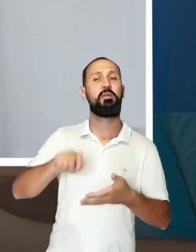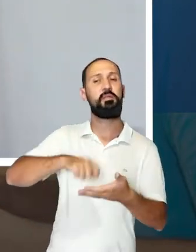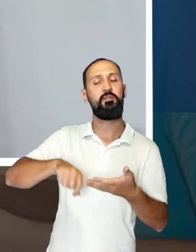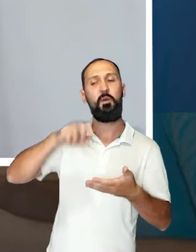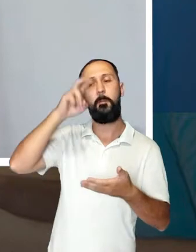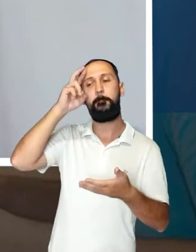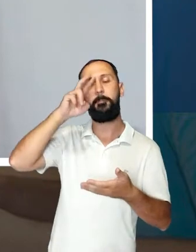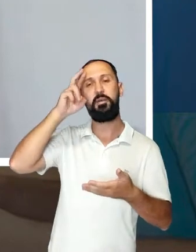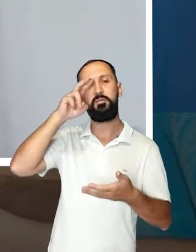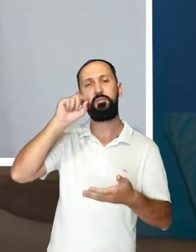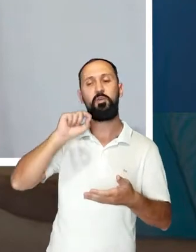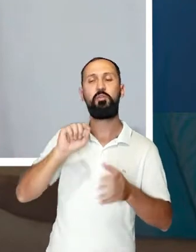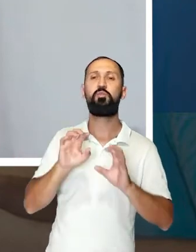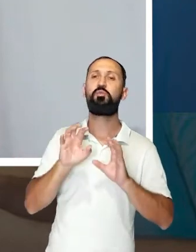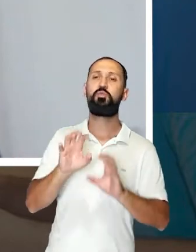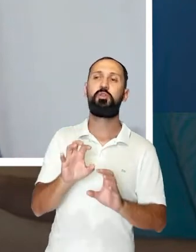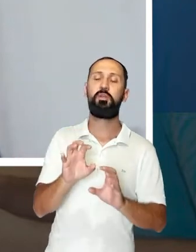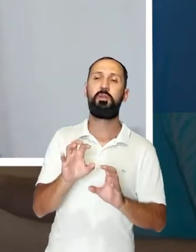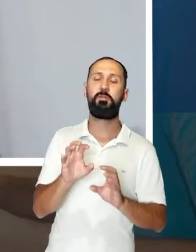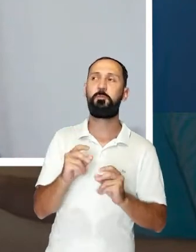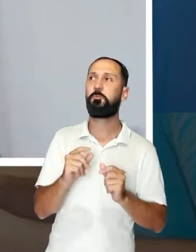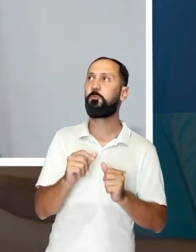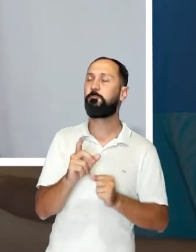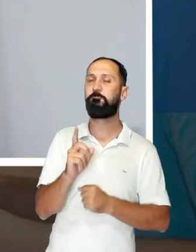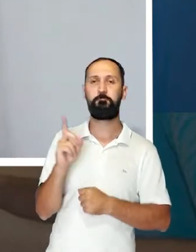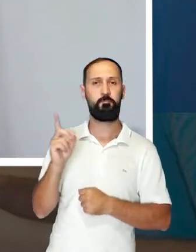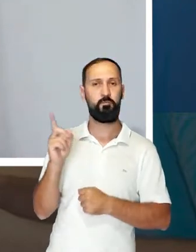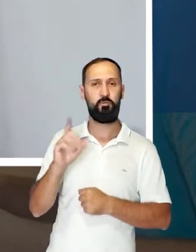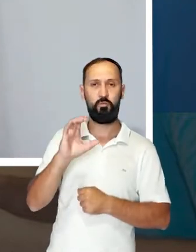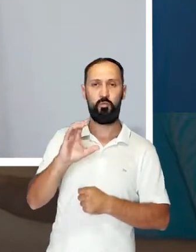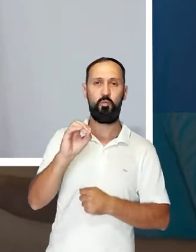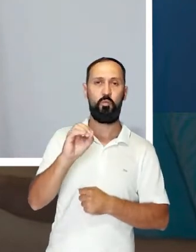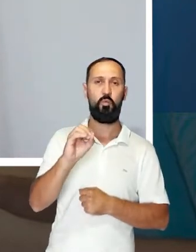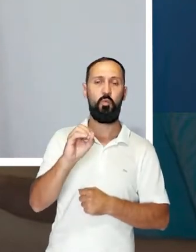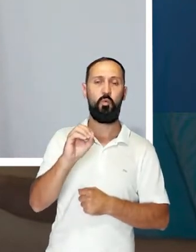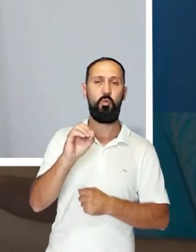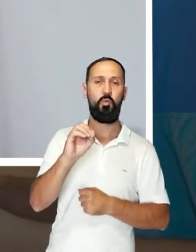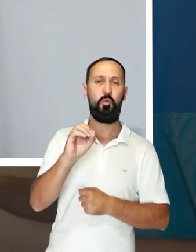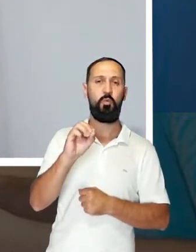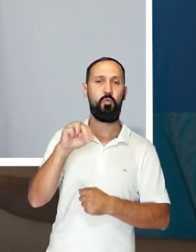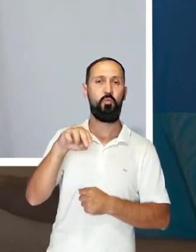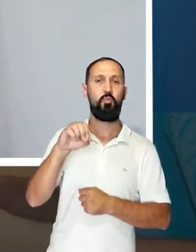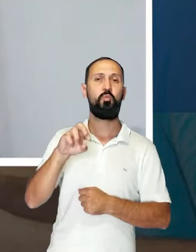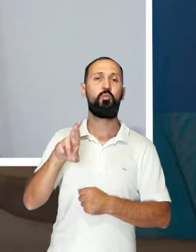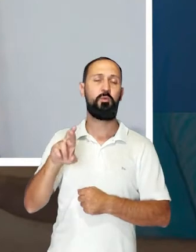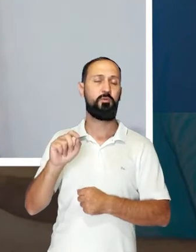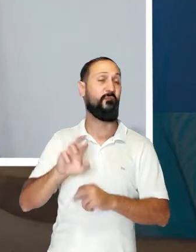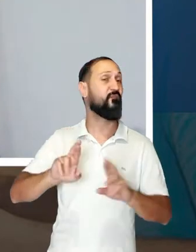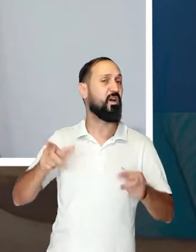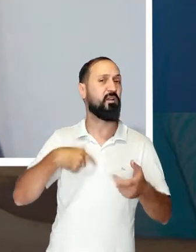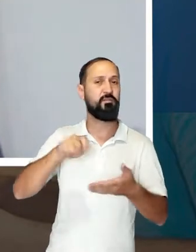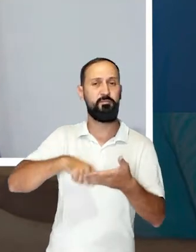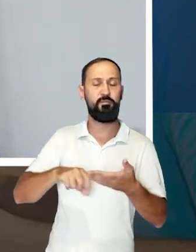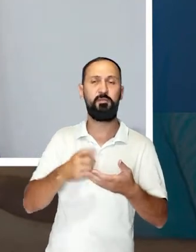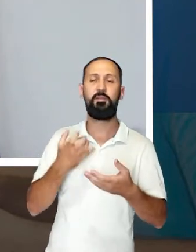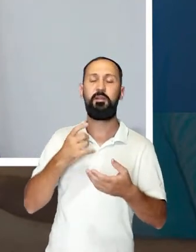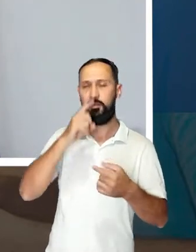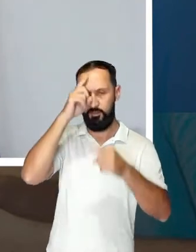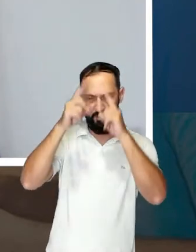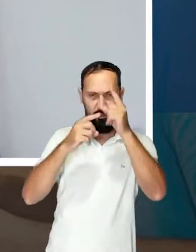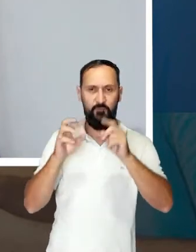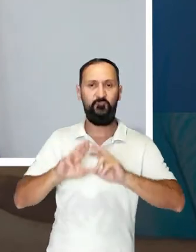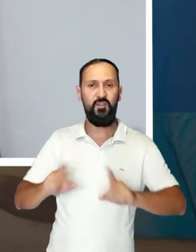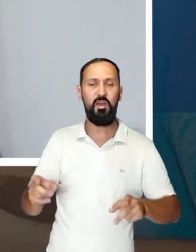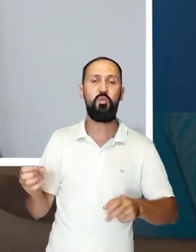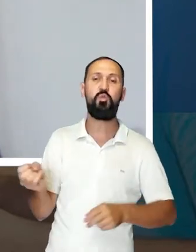queria escrever uma história no estilo Conan Doyle, eu queria algo diferente, né? Então eu teria que